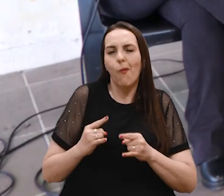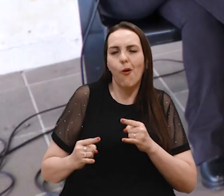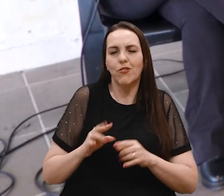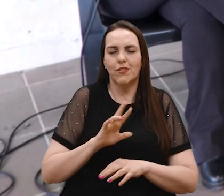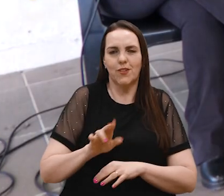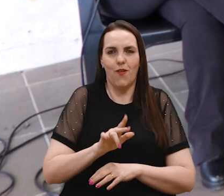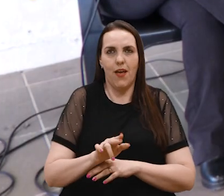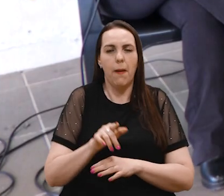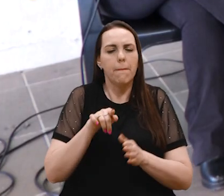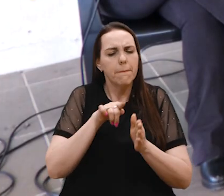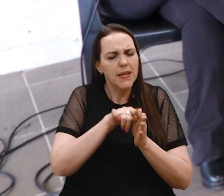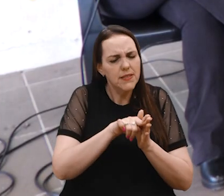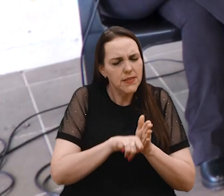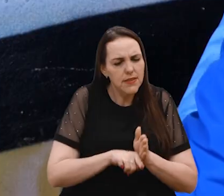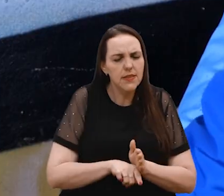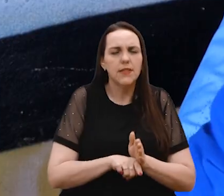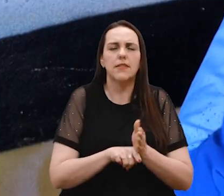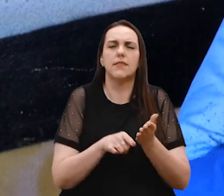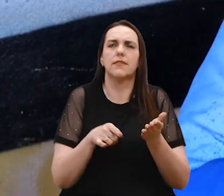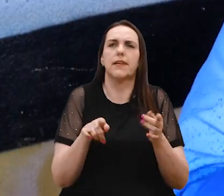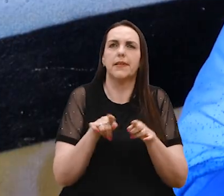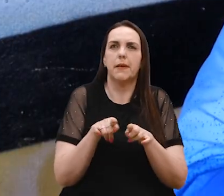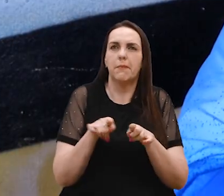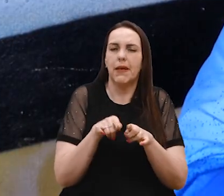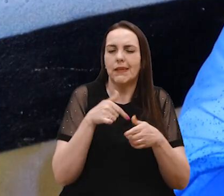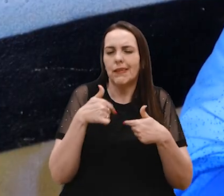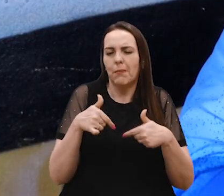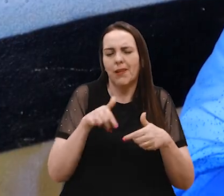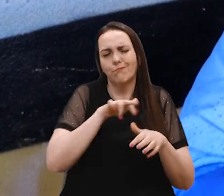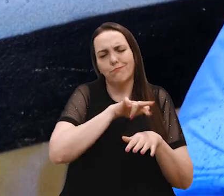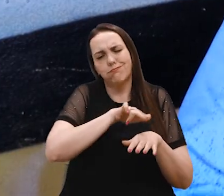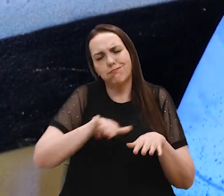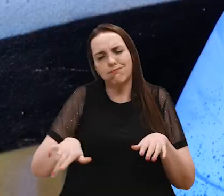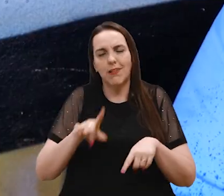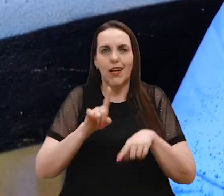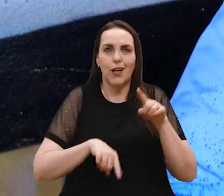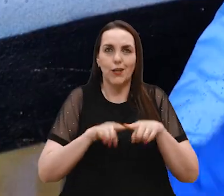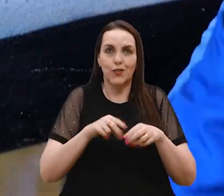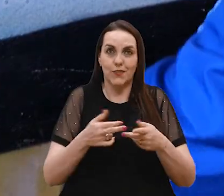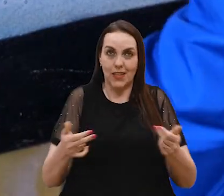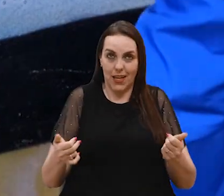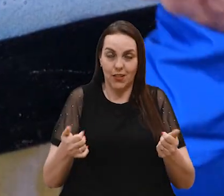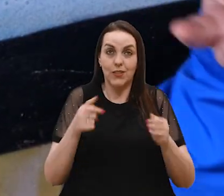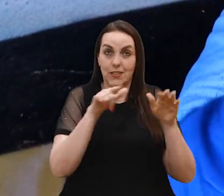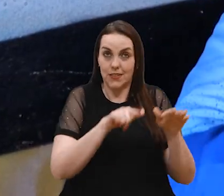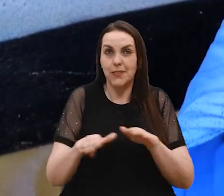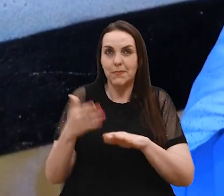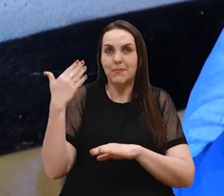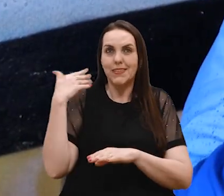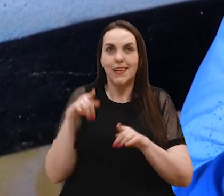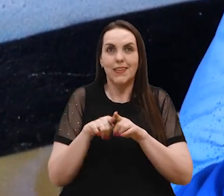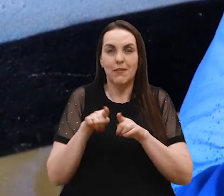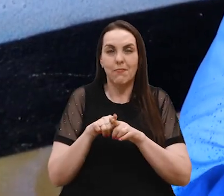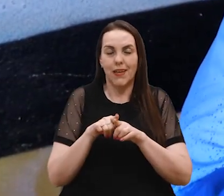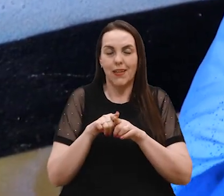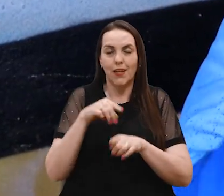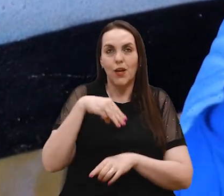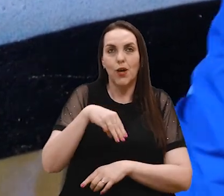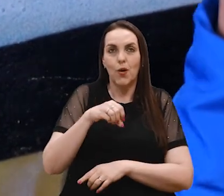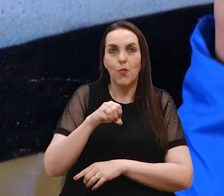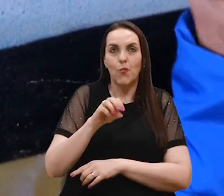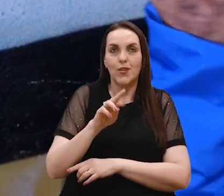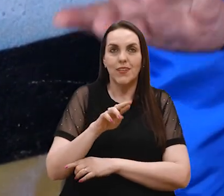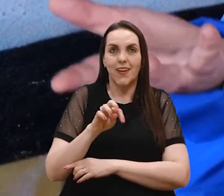gente trabalha com pesquisa, a gente trabalha com várias atividades, né? Até semana passada estava na Mostra Tech, com os